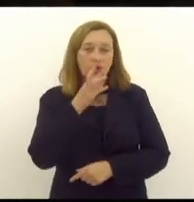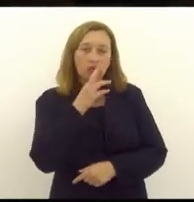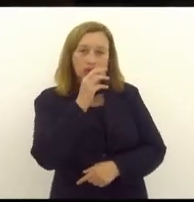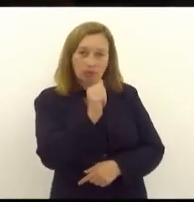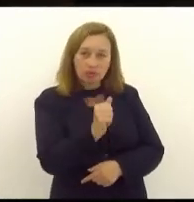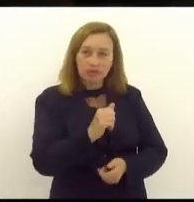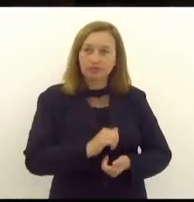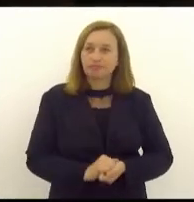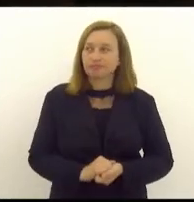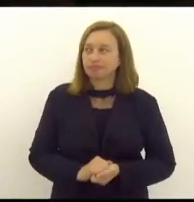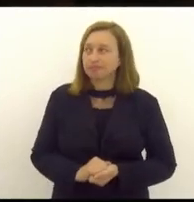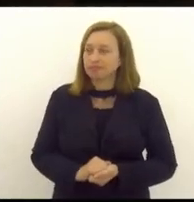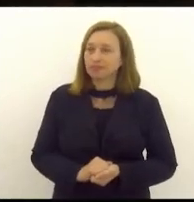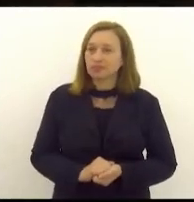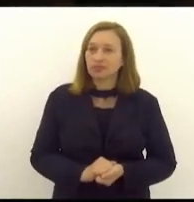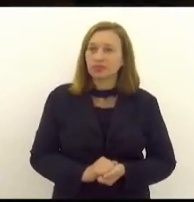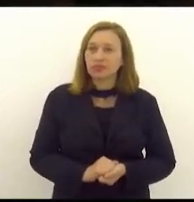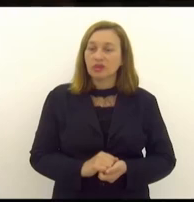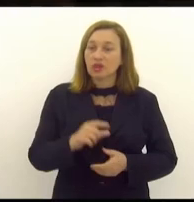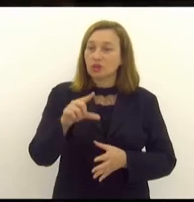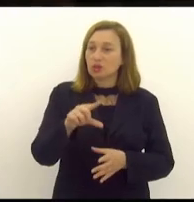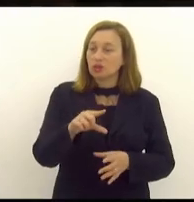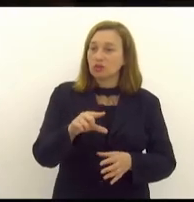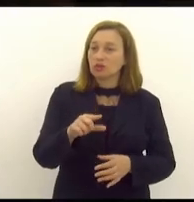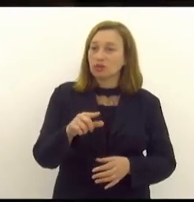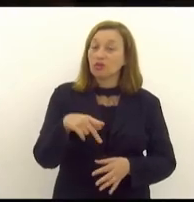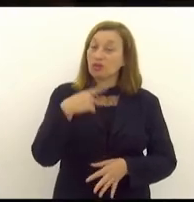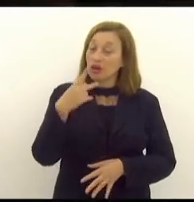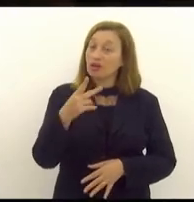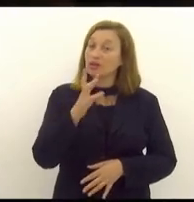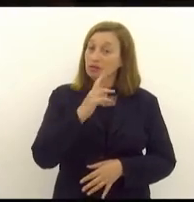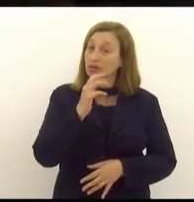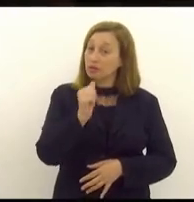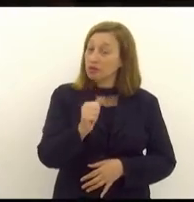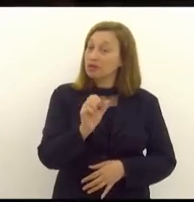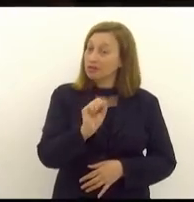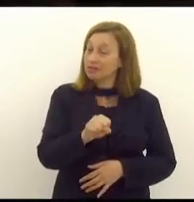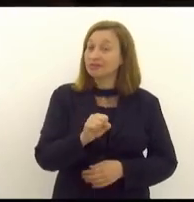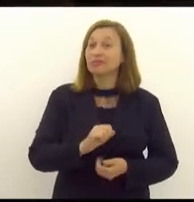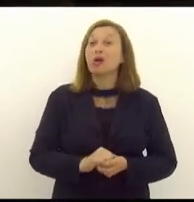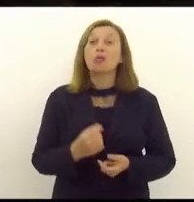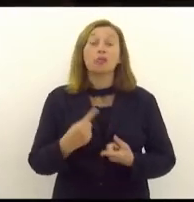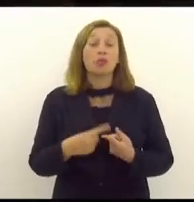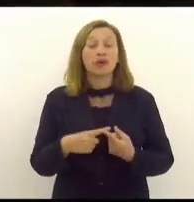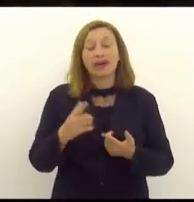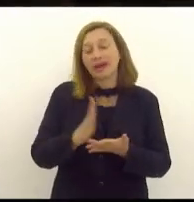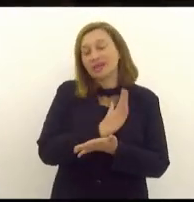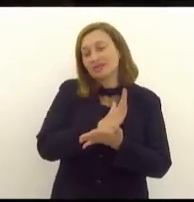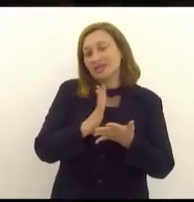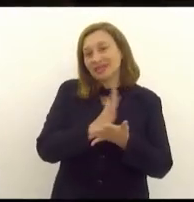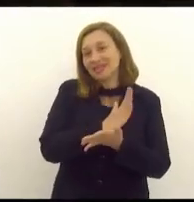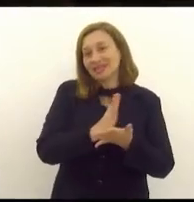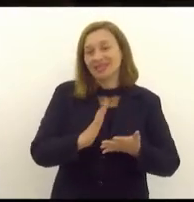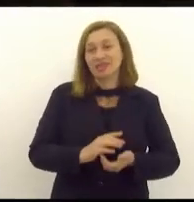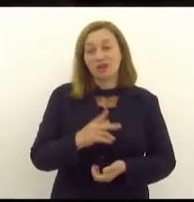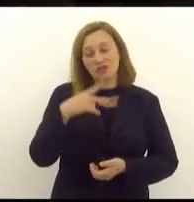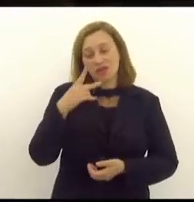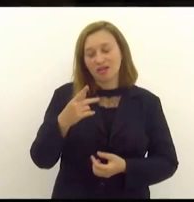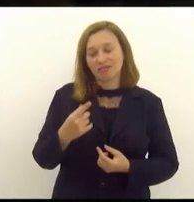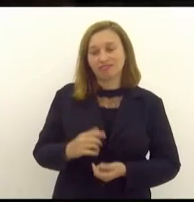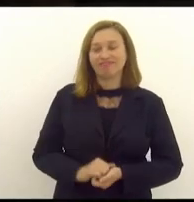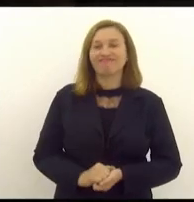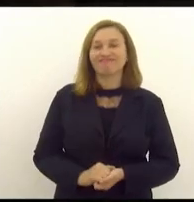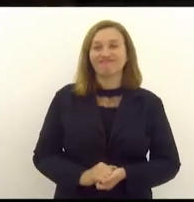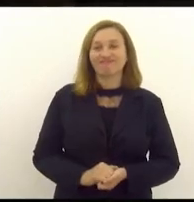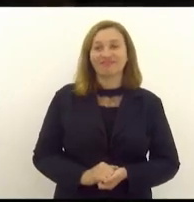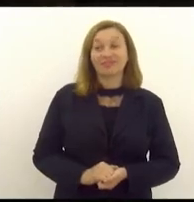Amorim e tô nomeando Deputado Rodrigo Amorim porque às vezes eu digo assim para ele